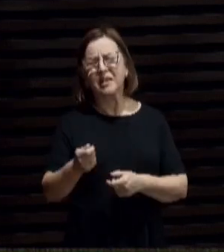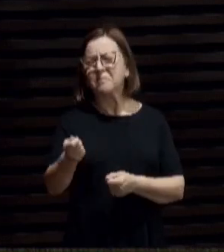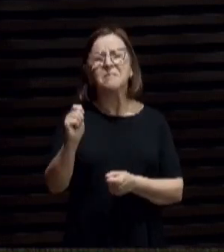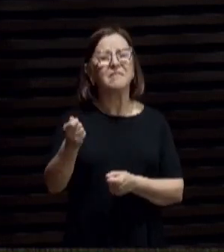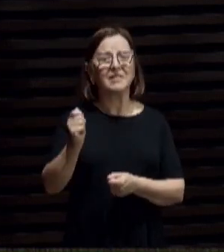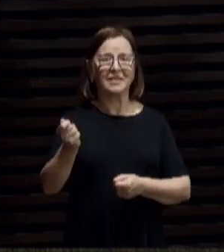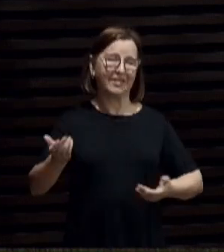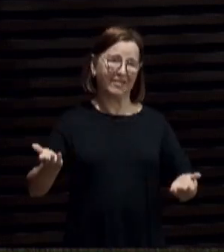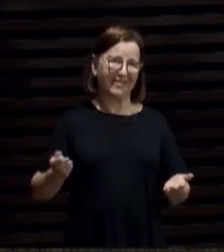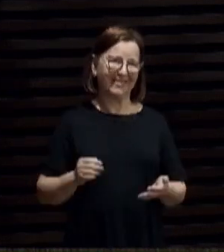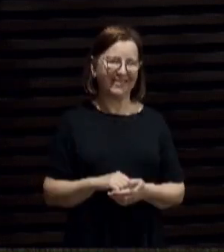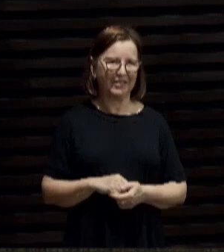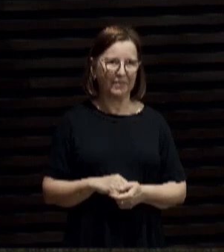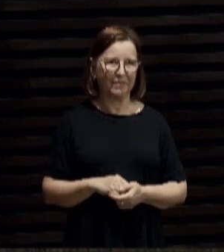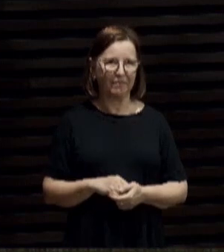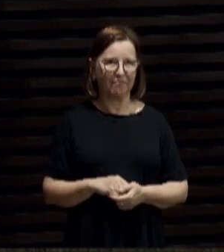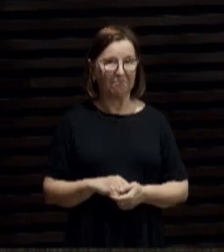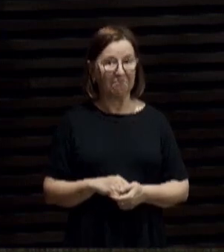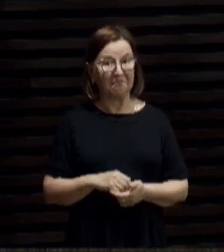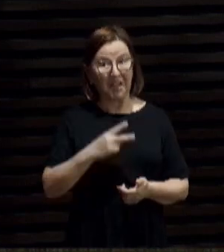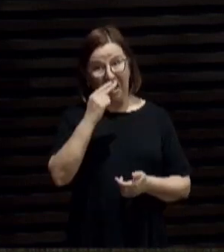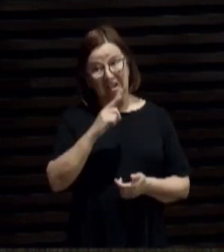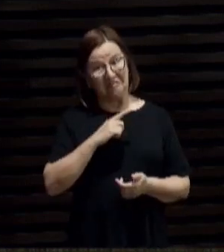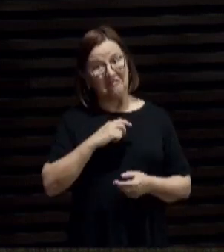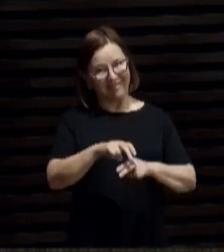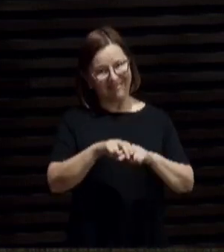pescadores? Deve ter alguma razão, né?